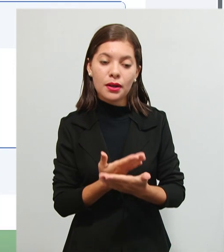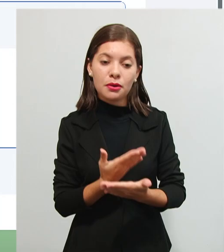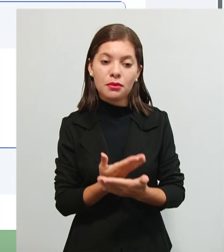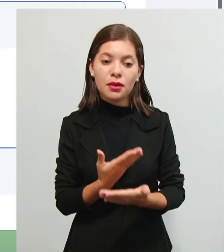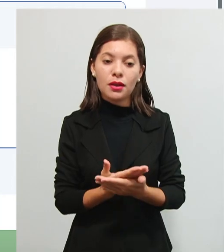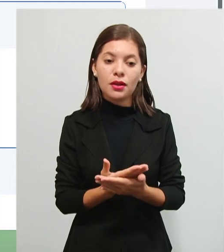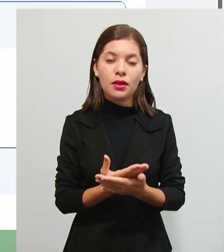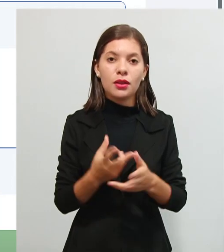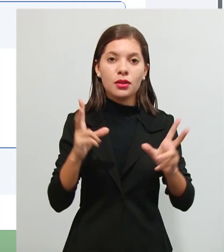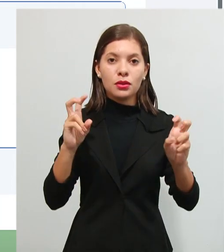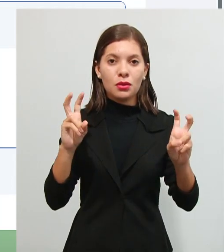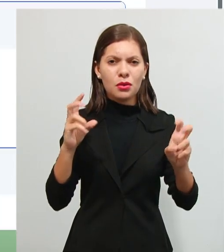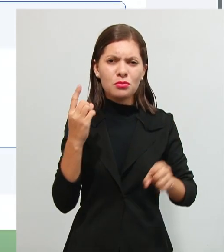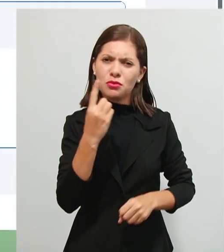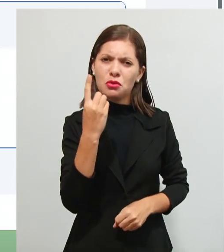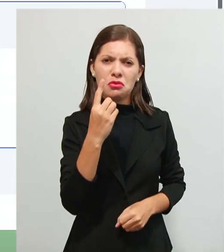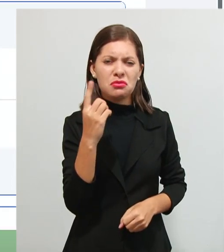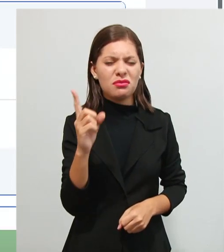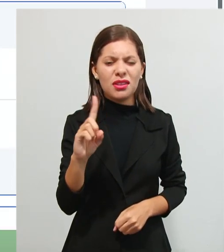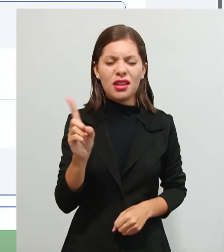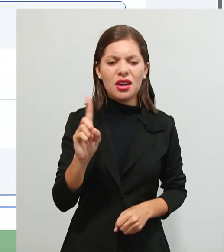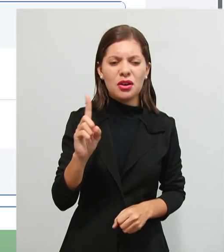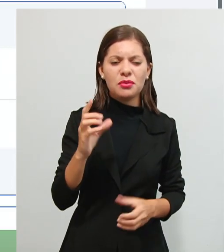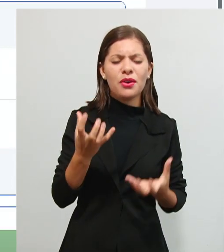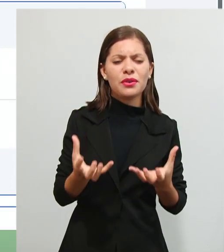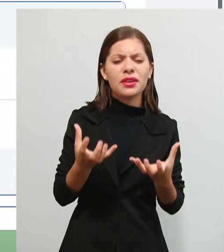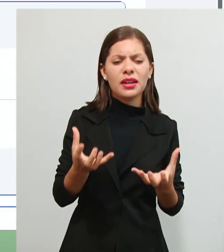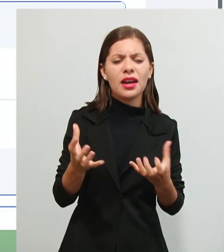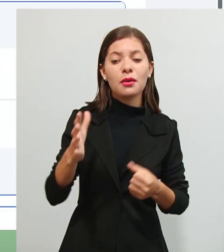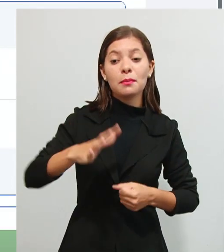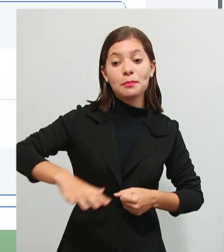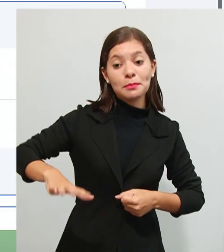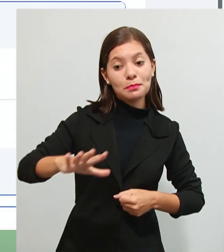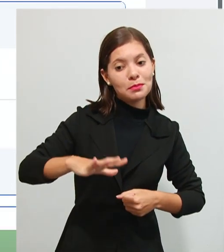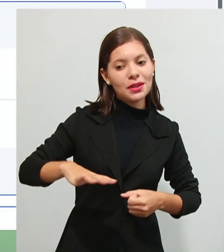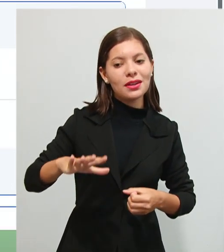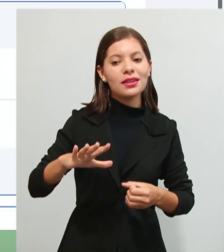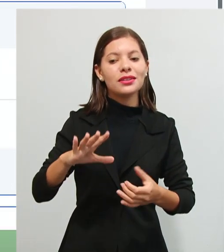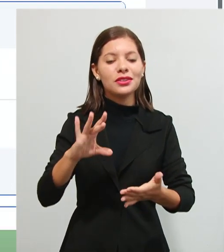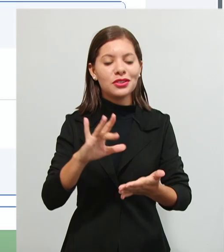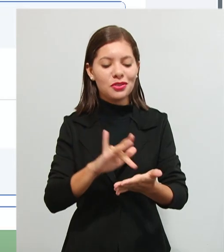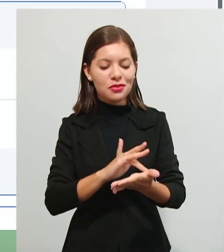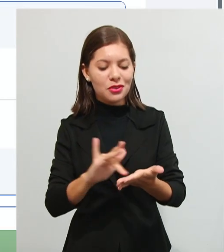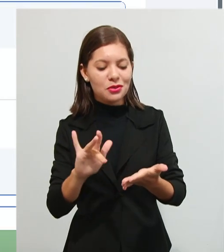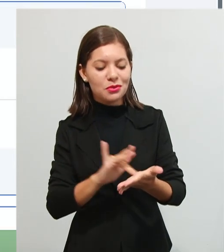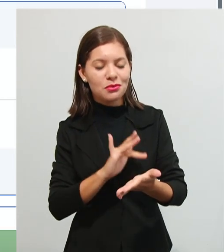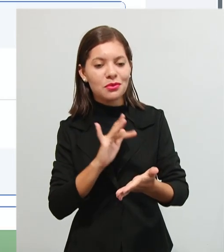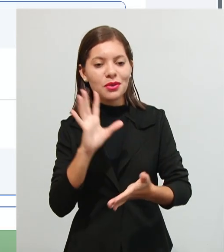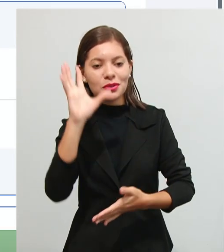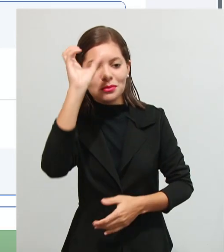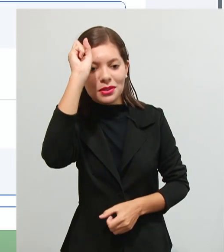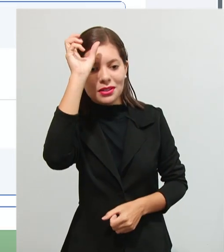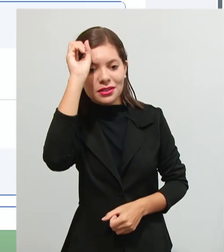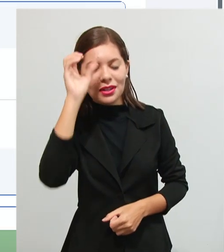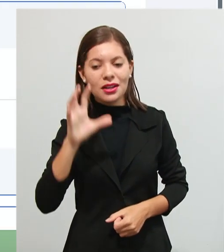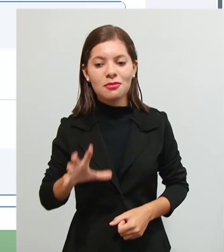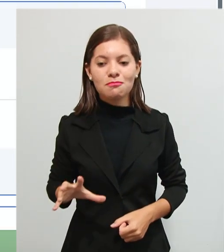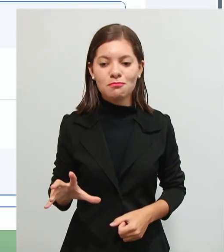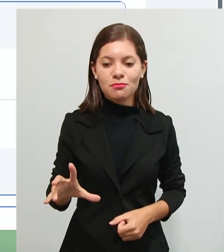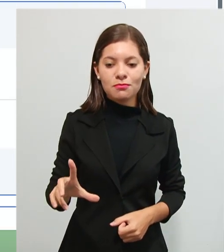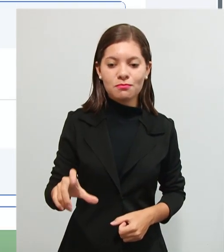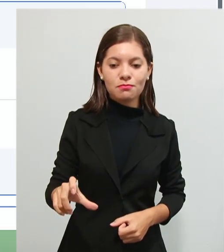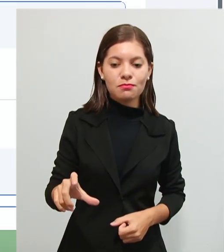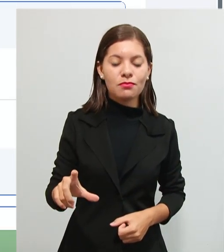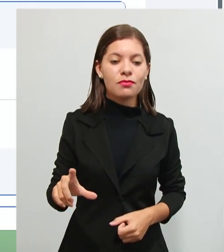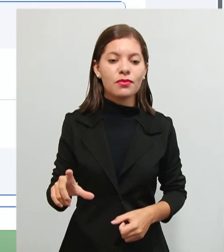mudar esse nome, eu não quero o tópico 1. Eu quero ambiente virtual de aprendizagem. Então observe que bastou eu clicar no lápis, ele